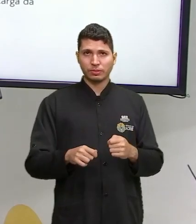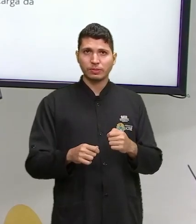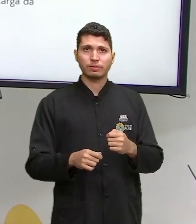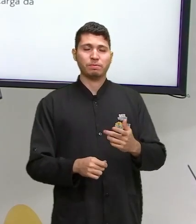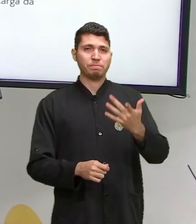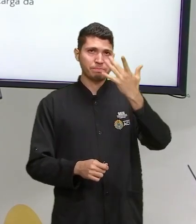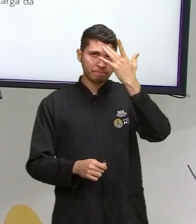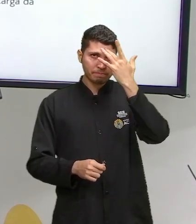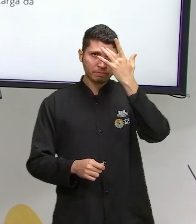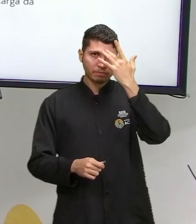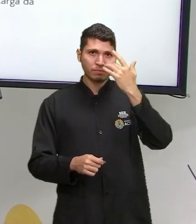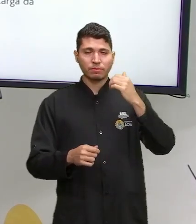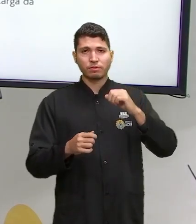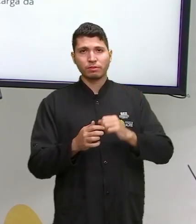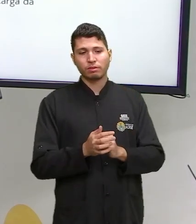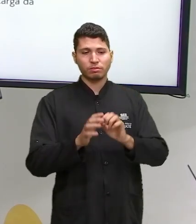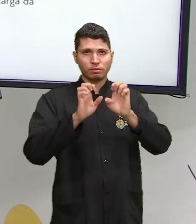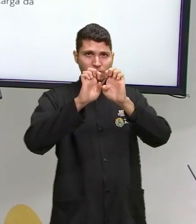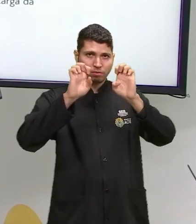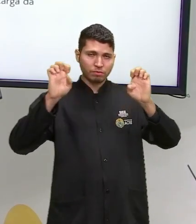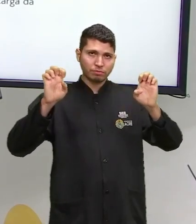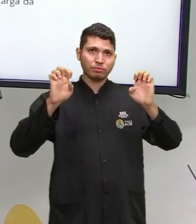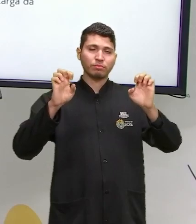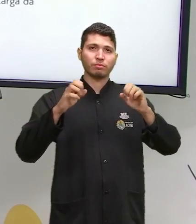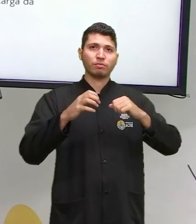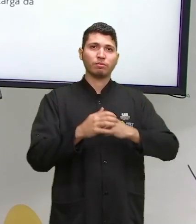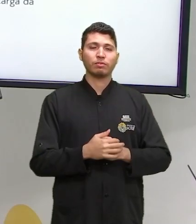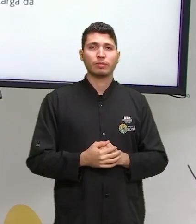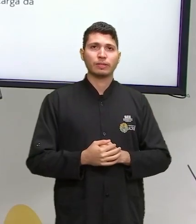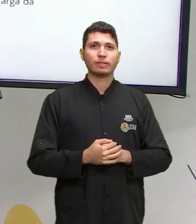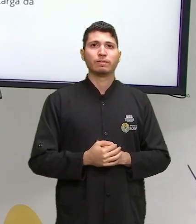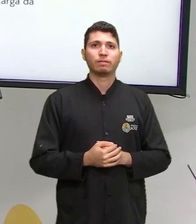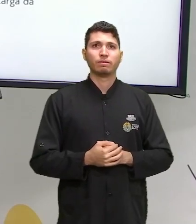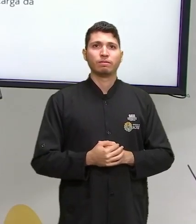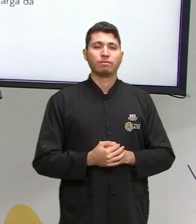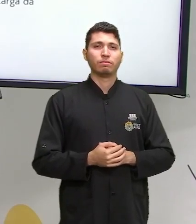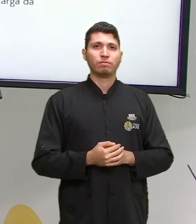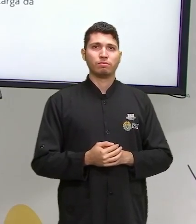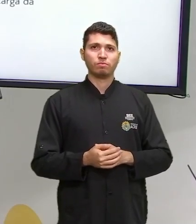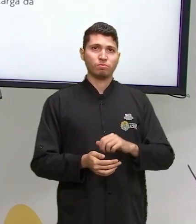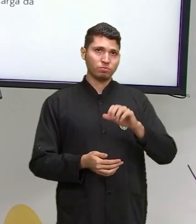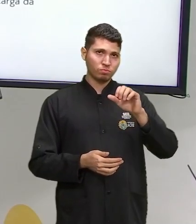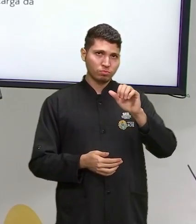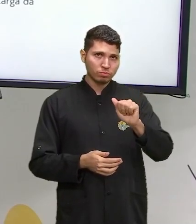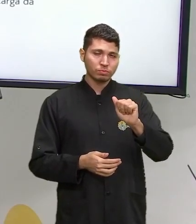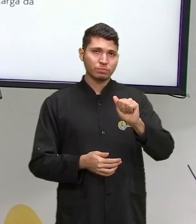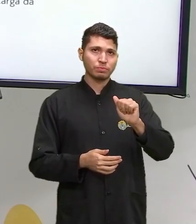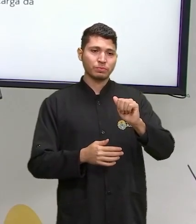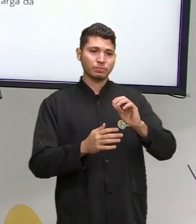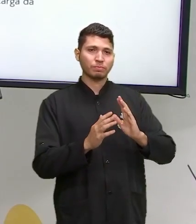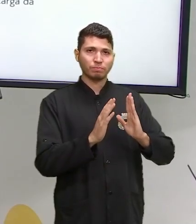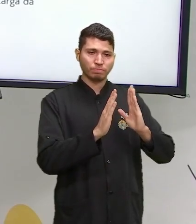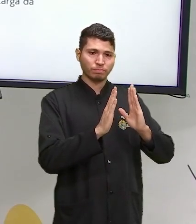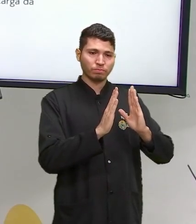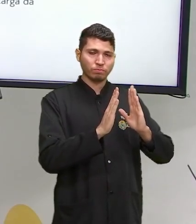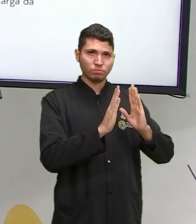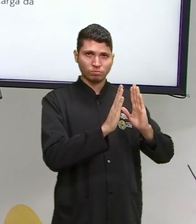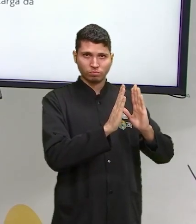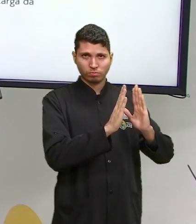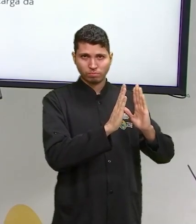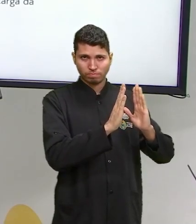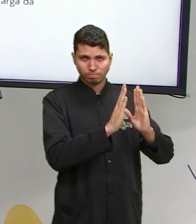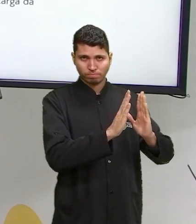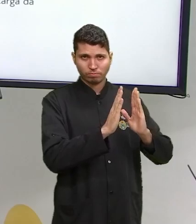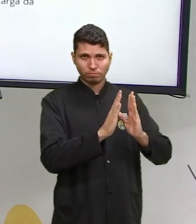posicionar esses aparelhos. O amperímetro tem que estar em série ao circuito e o voltímetro